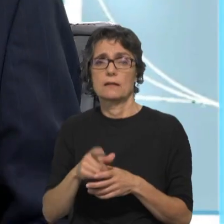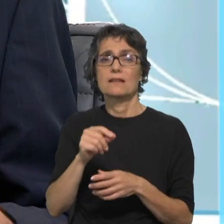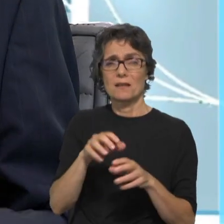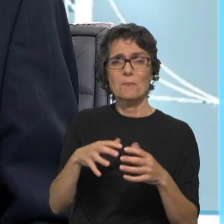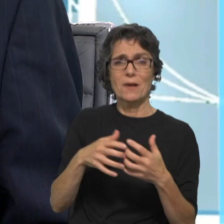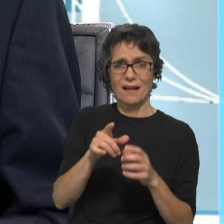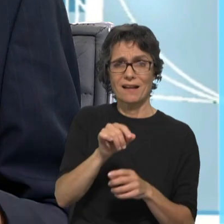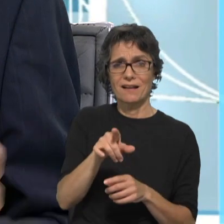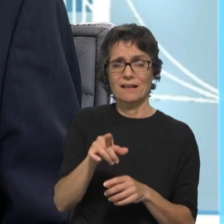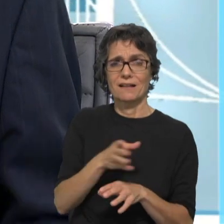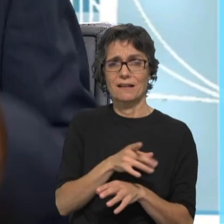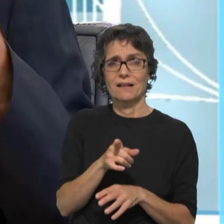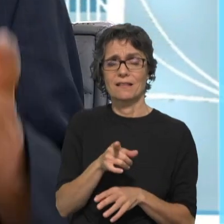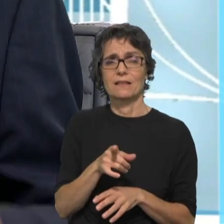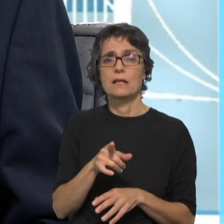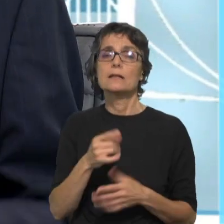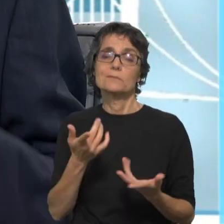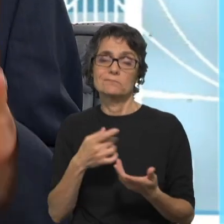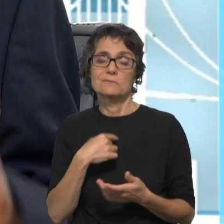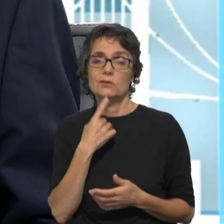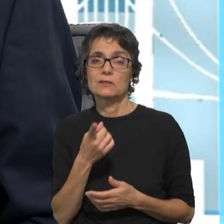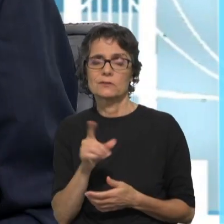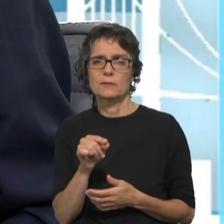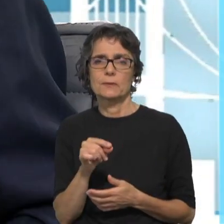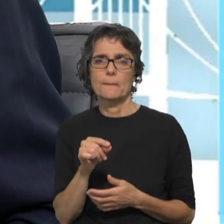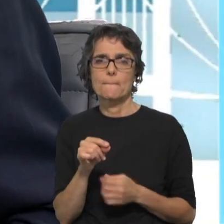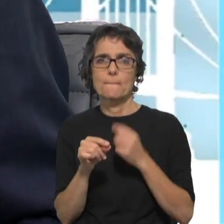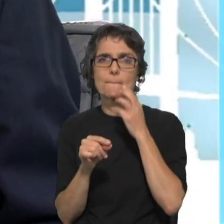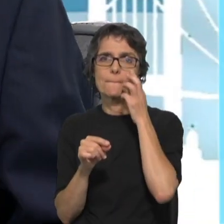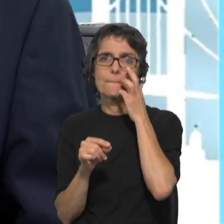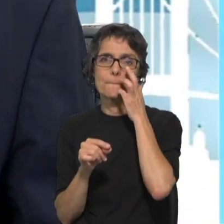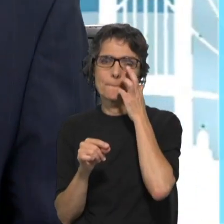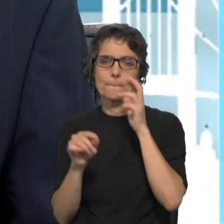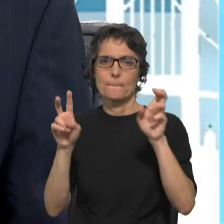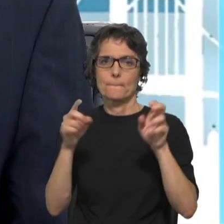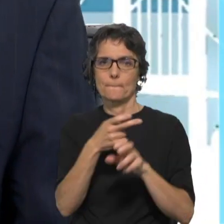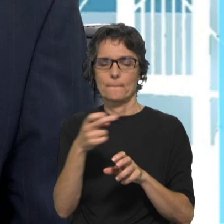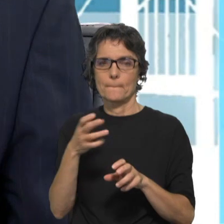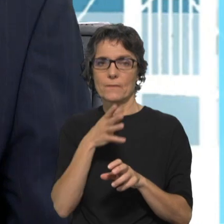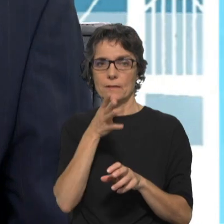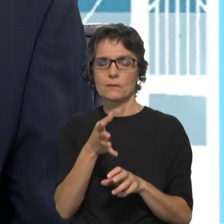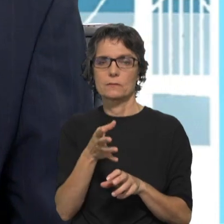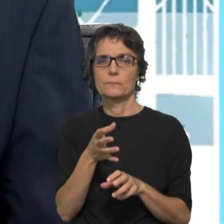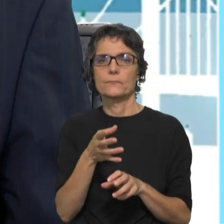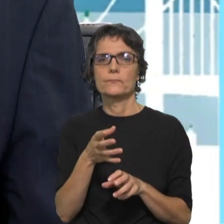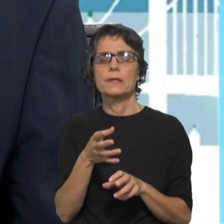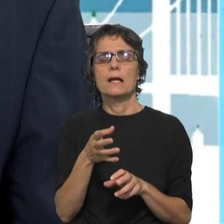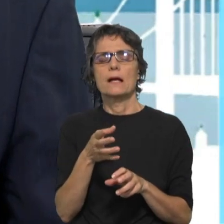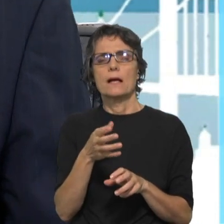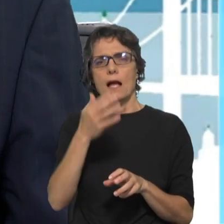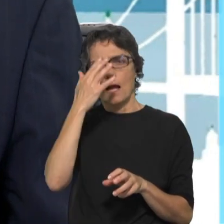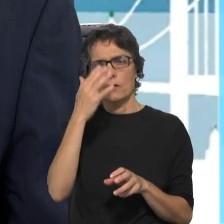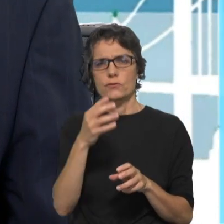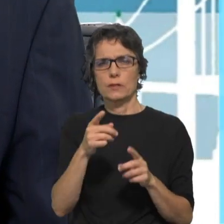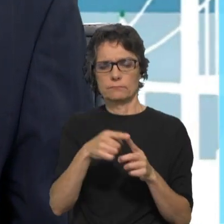costumo usar aqui uma expressão, penso que não a tirei de ninguém, mas eu costumo dizer que há dois fatores que